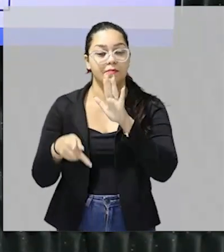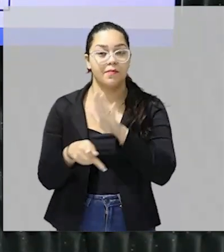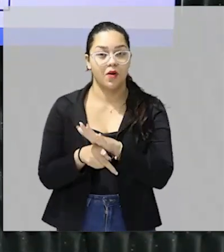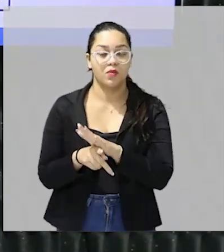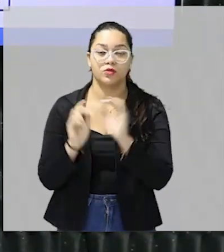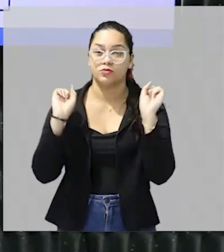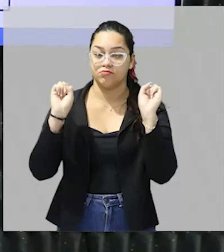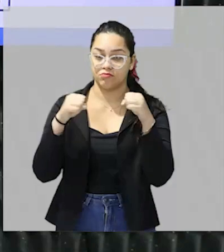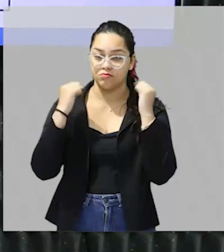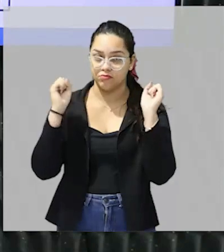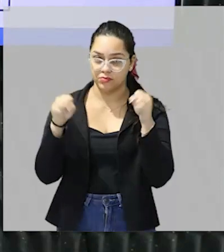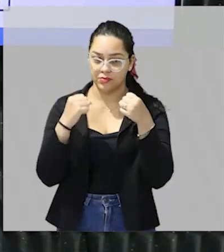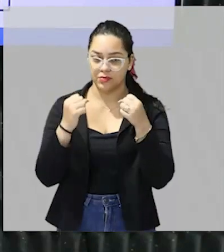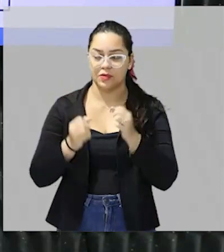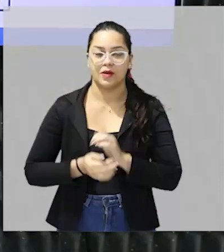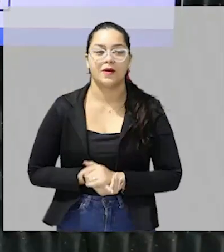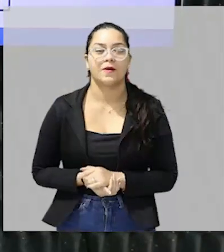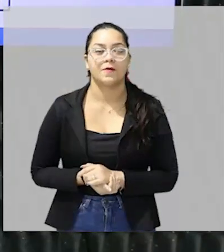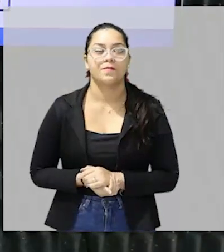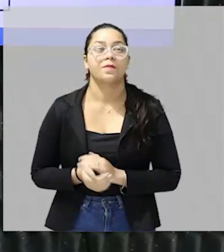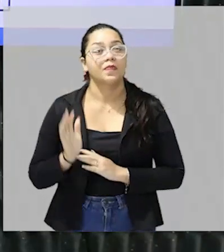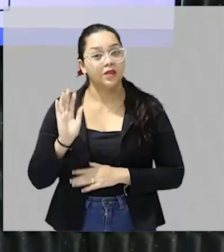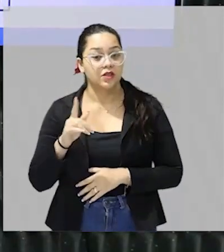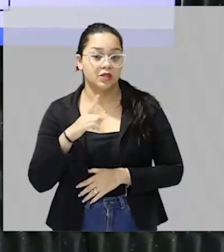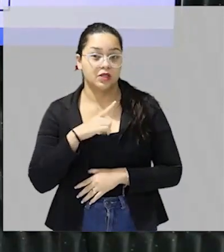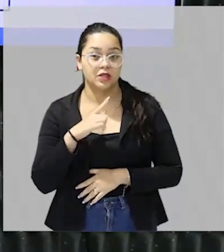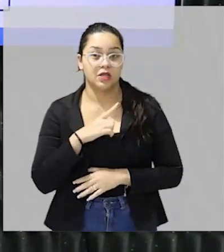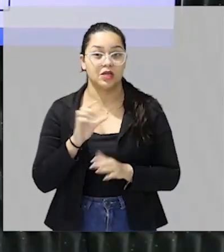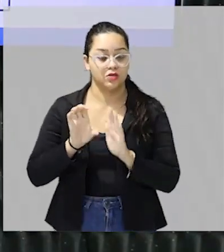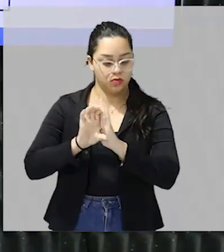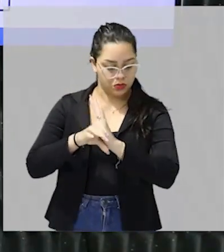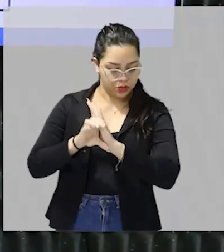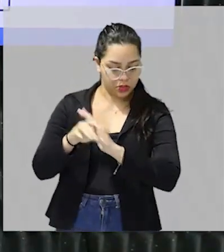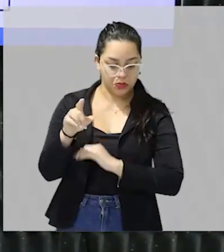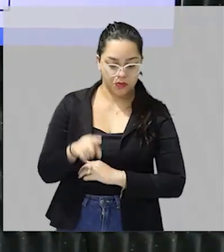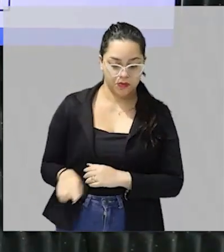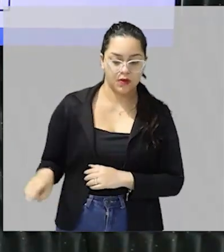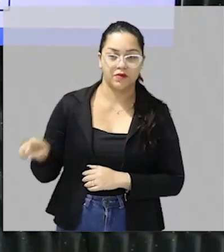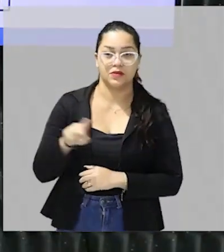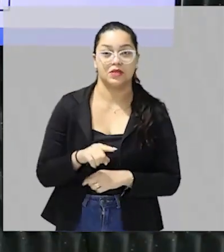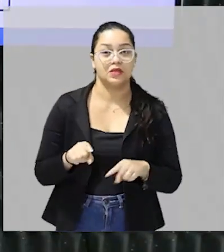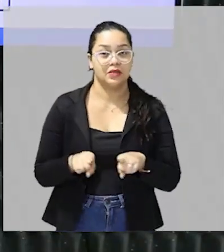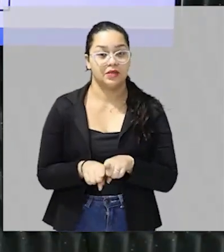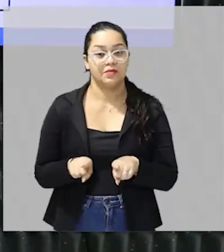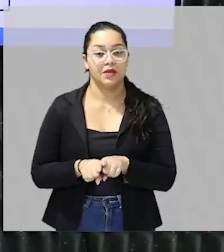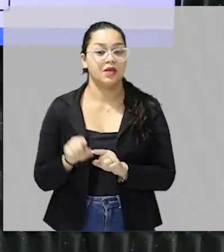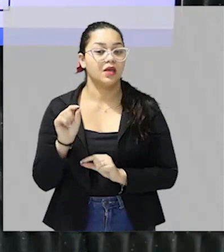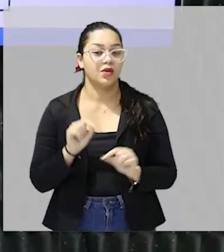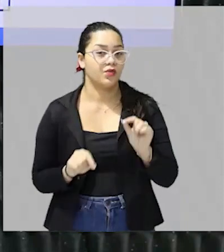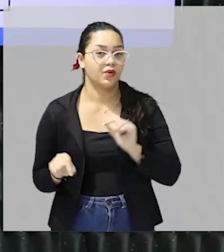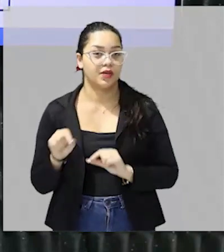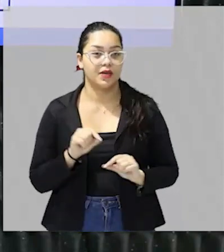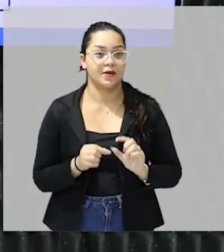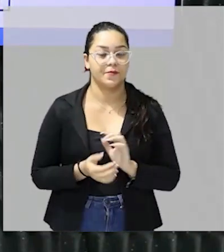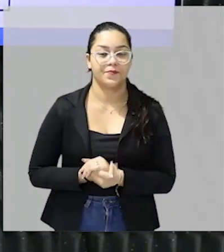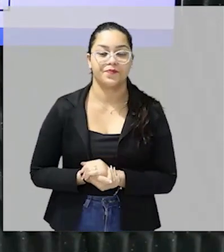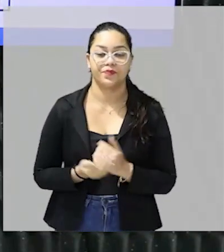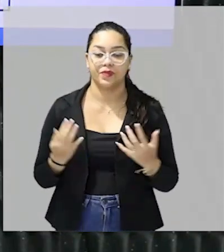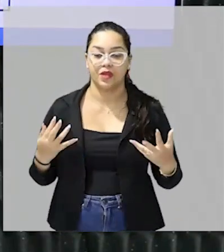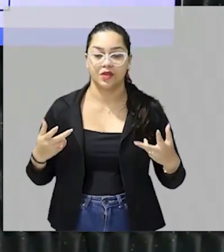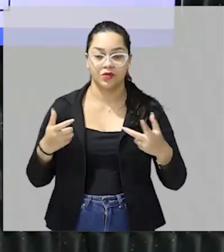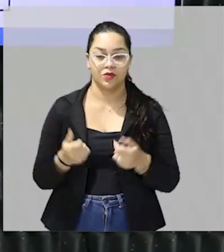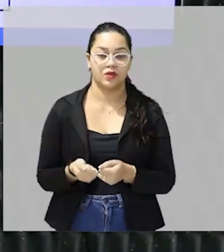exercício físico. Eu já trouxe o conceito de exercício físico para vocês e disse que exercício físico é